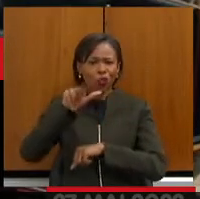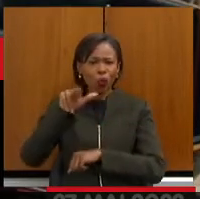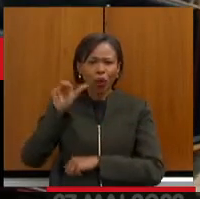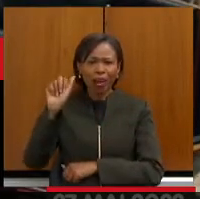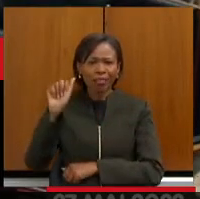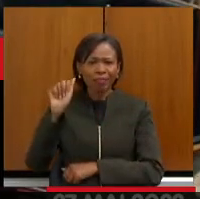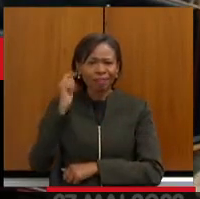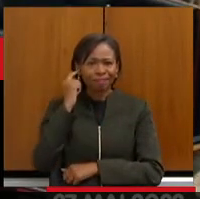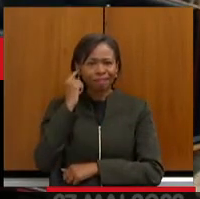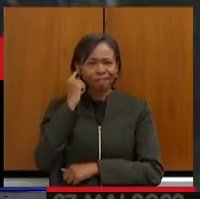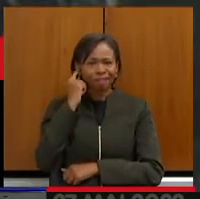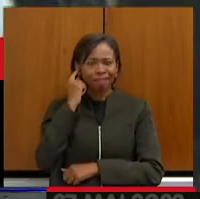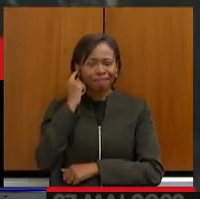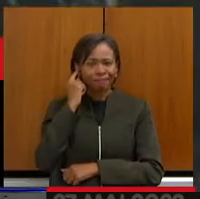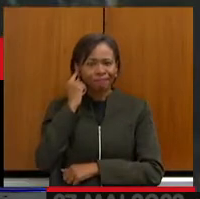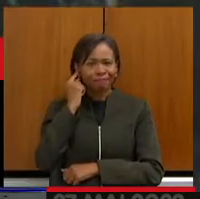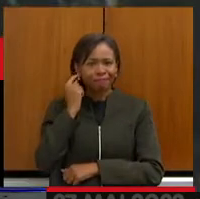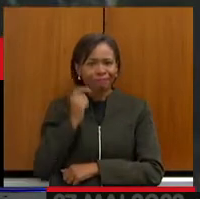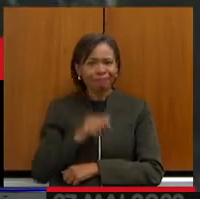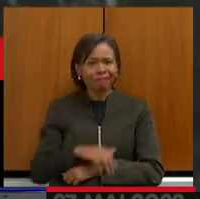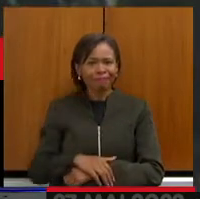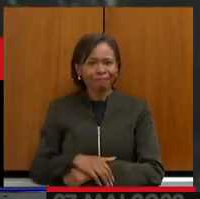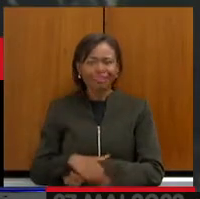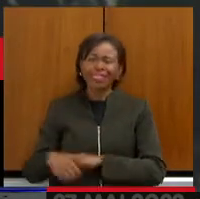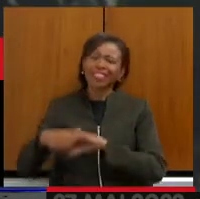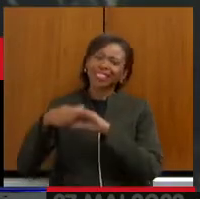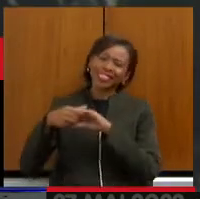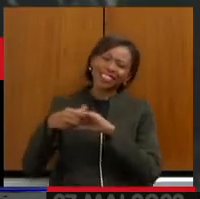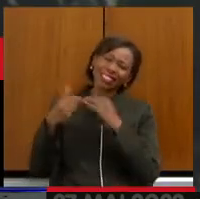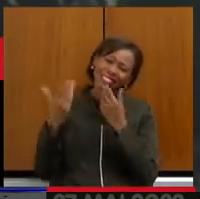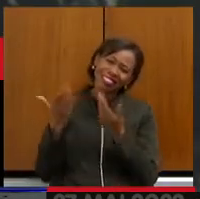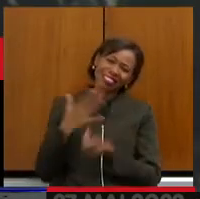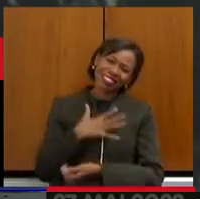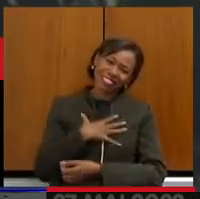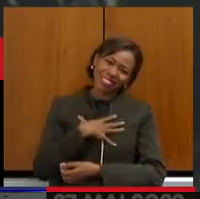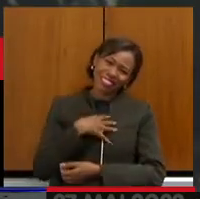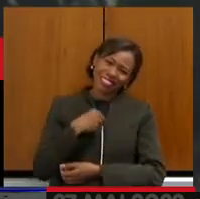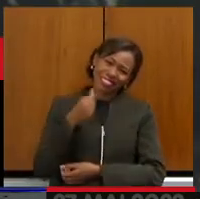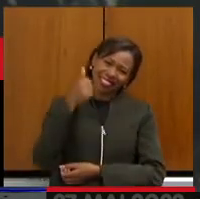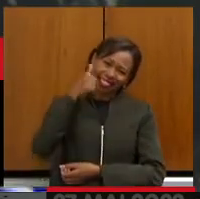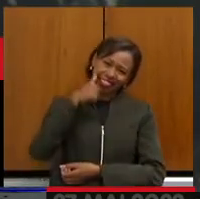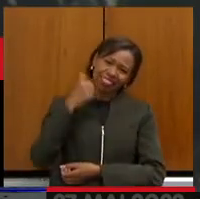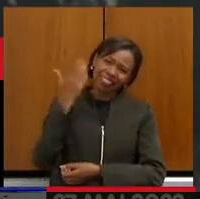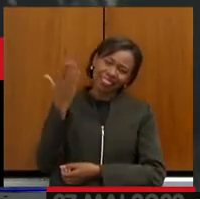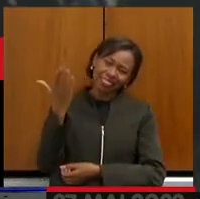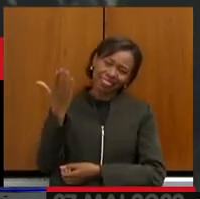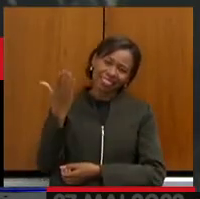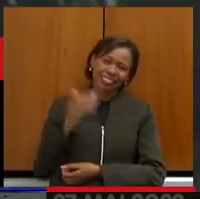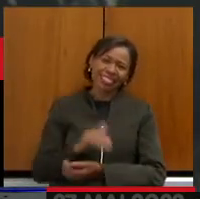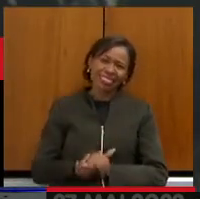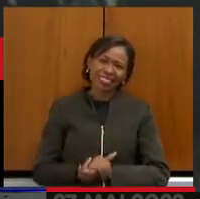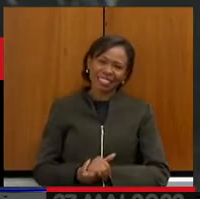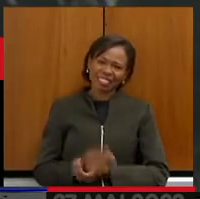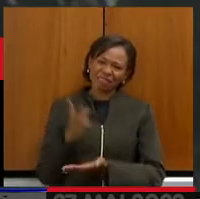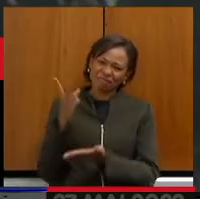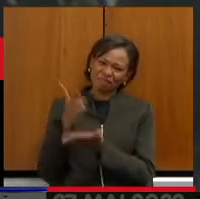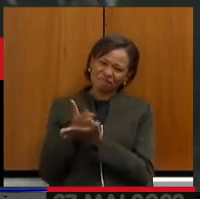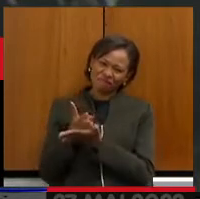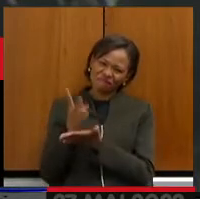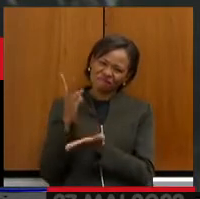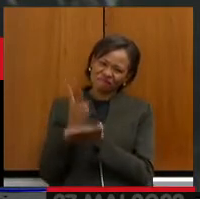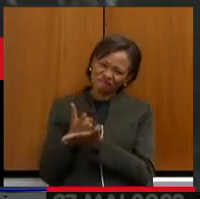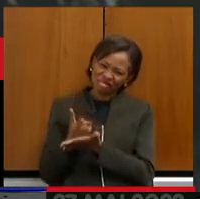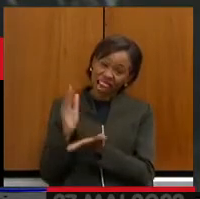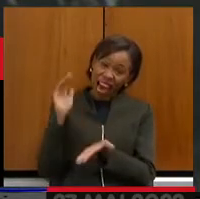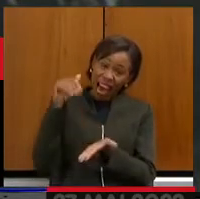E aí eu quero cumprimentar as minhas filhas que estão ali persistindo até esse